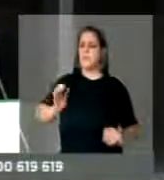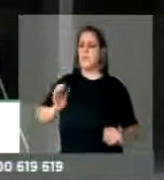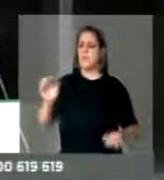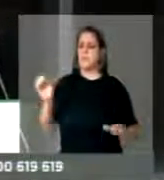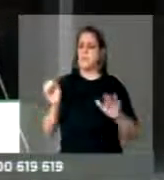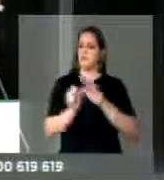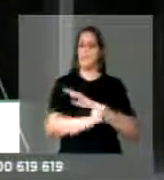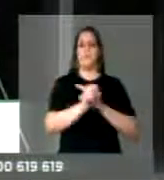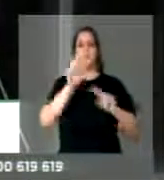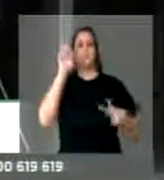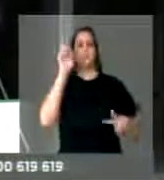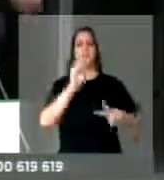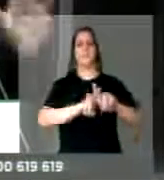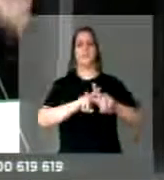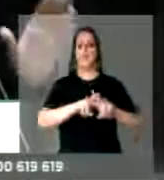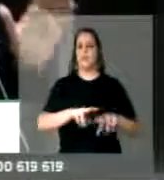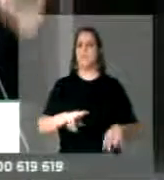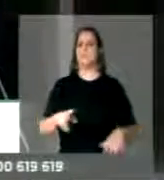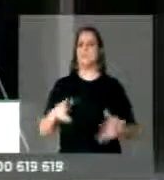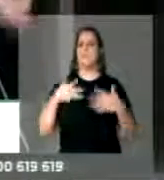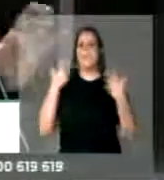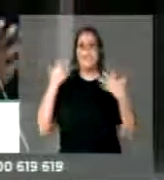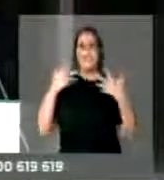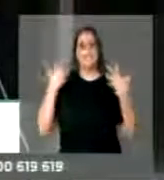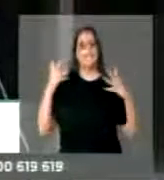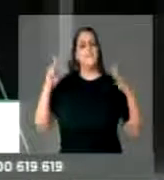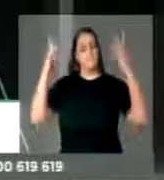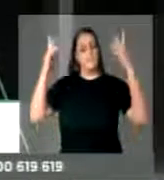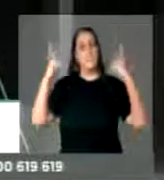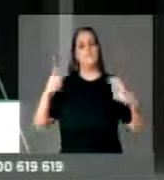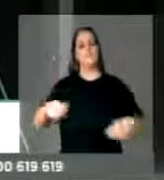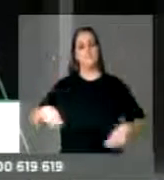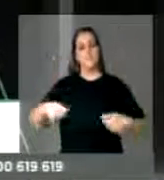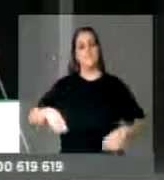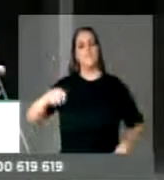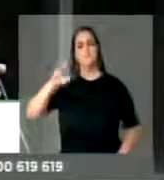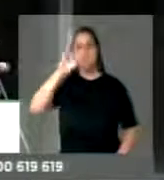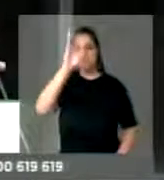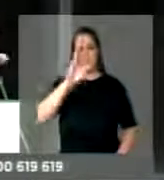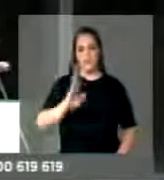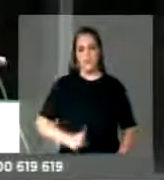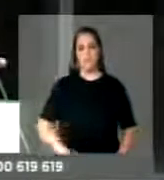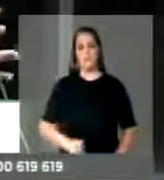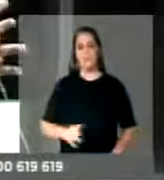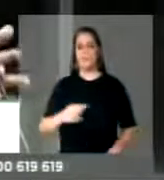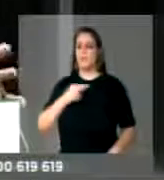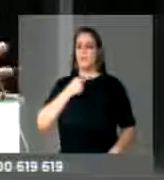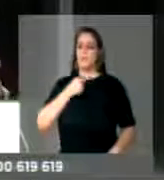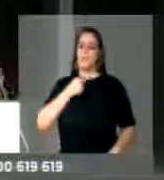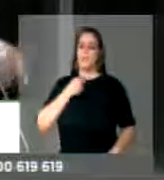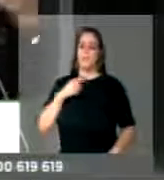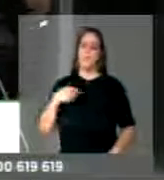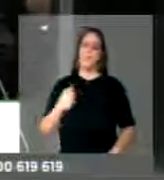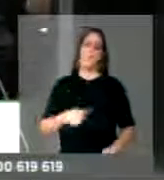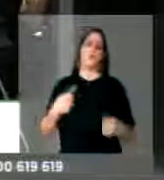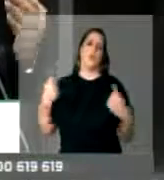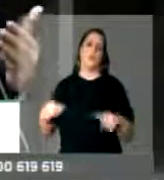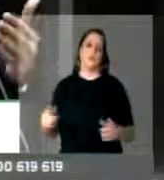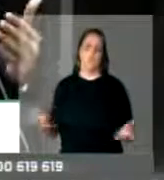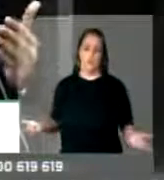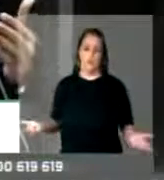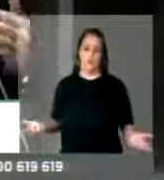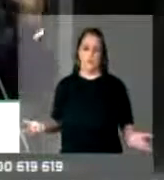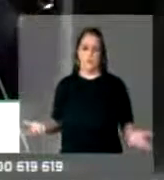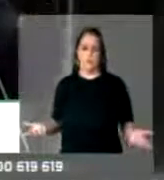setores empresariais. Isso é para ser festejado no Brasil, e acho que nós não podemos entrar na contramão. A opinião